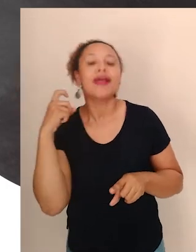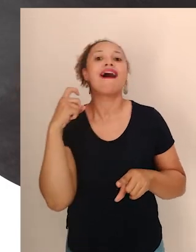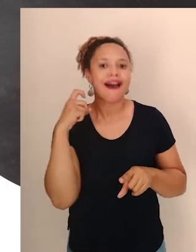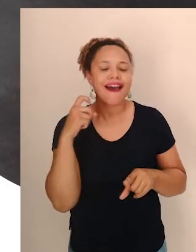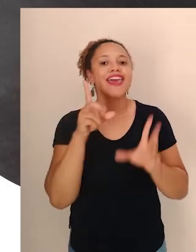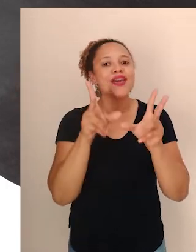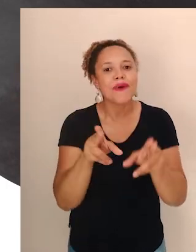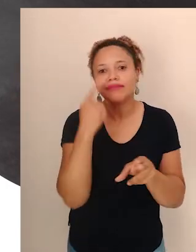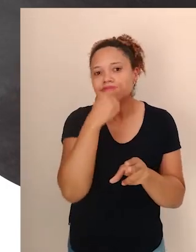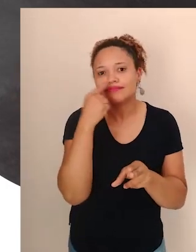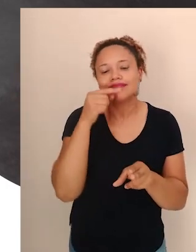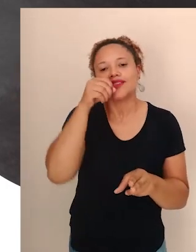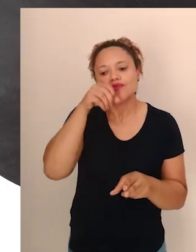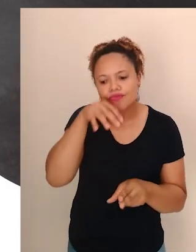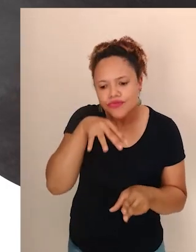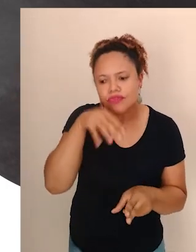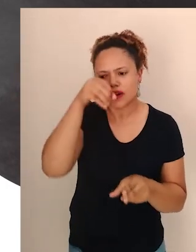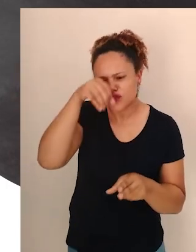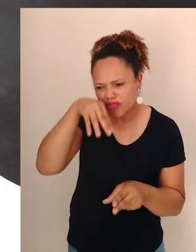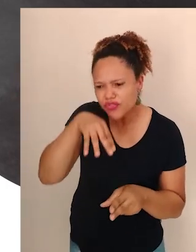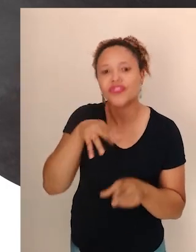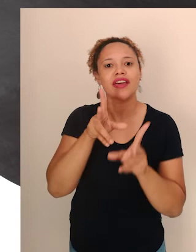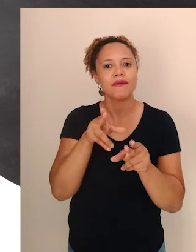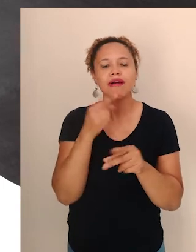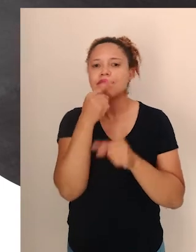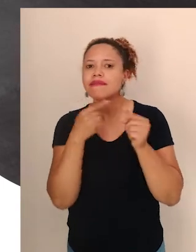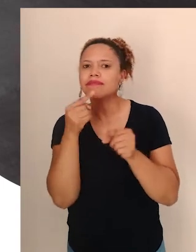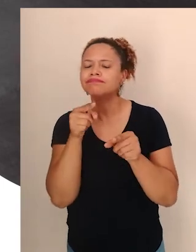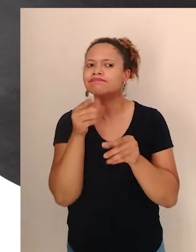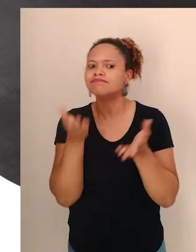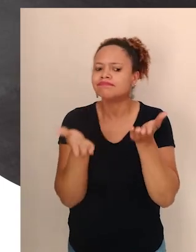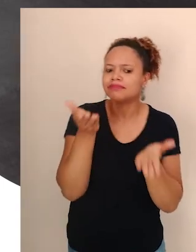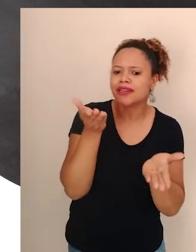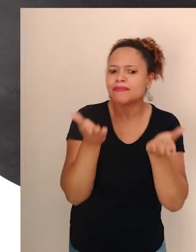a gente faz o som soprando com o nariz e só controla ele com a boca.